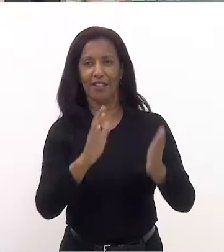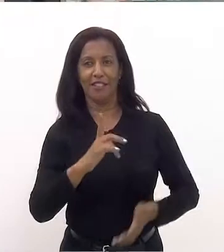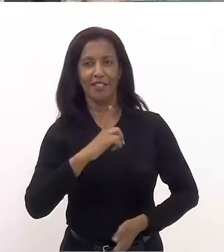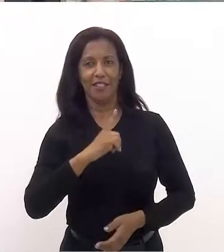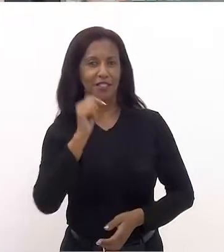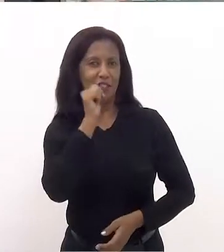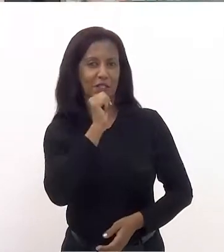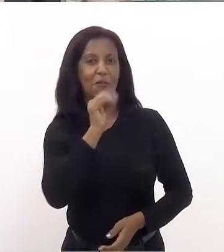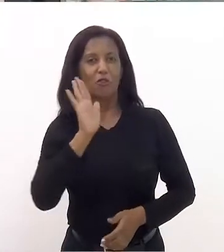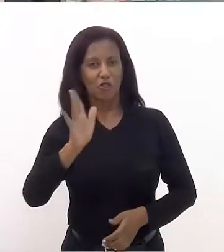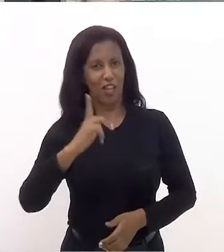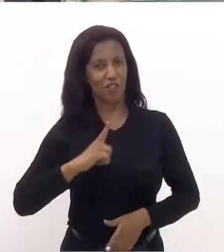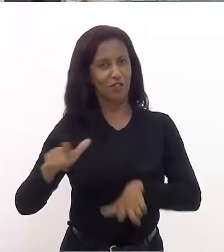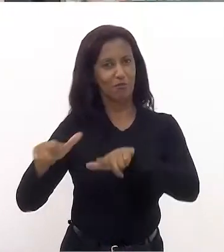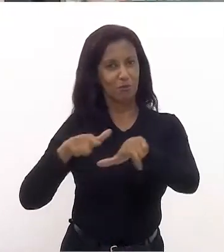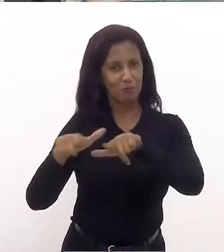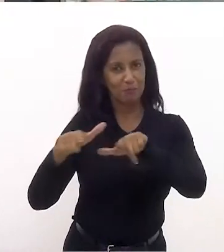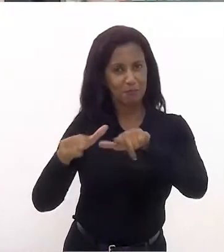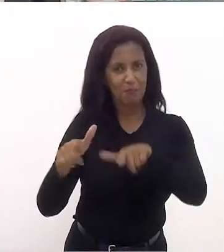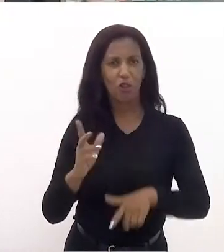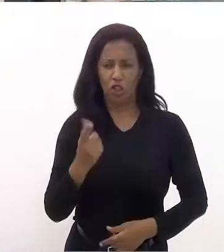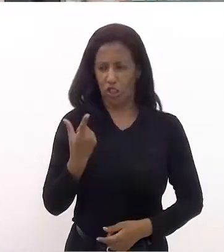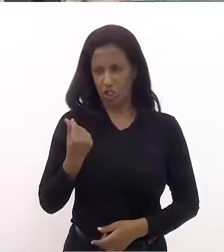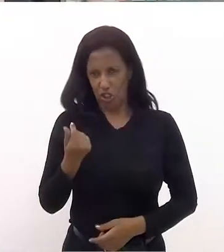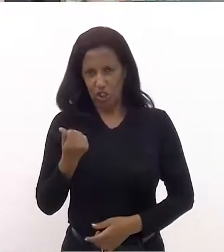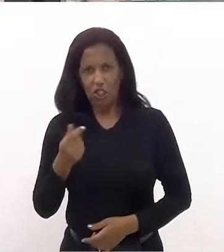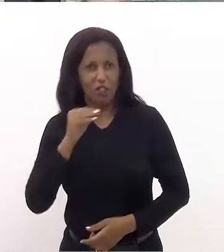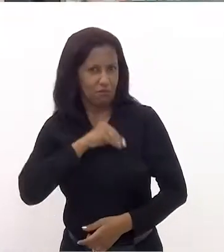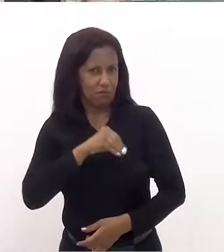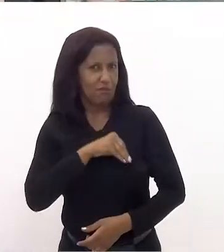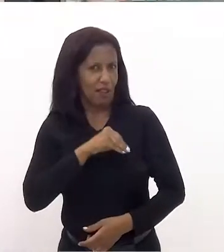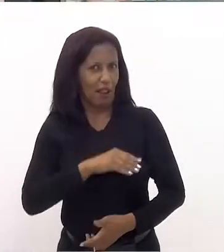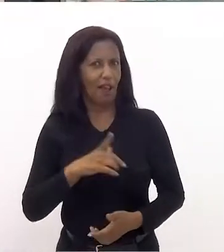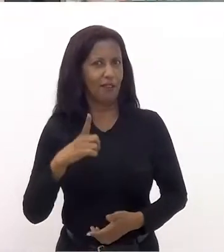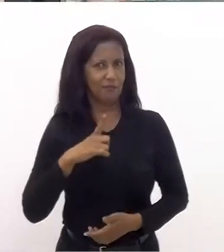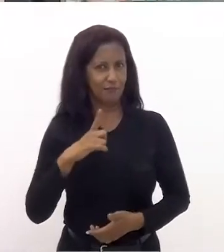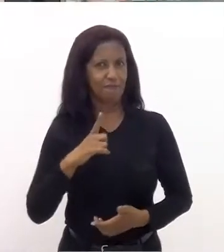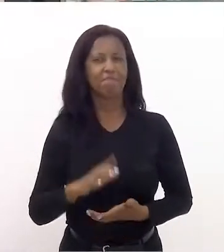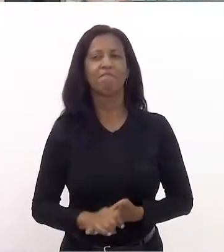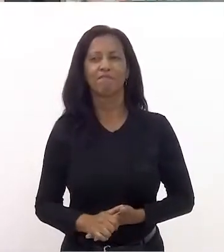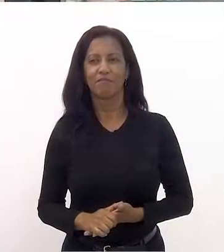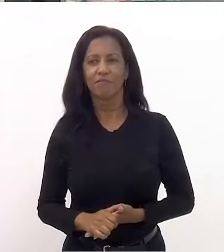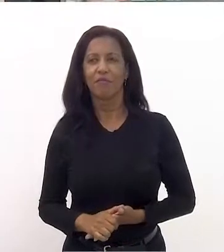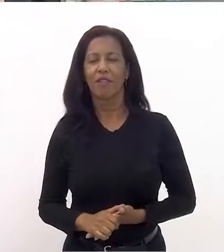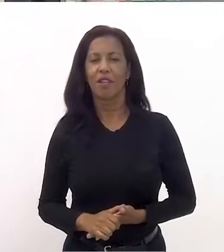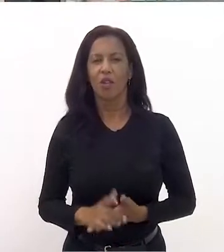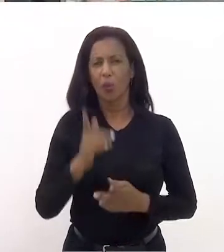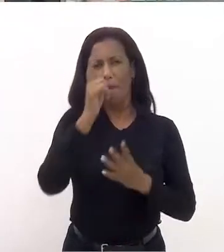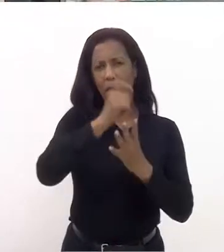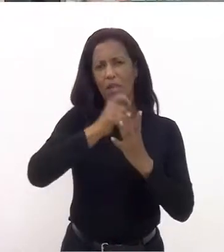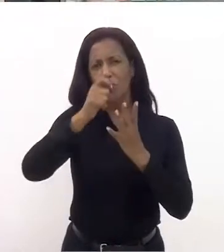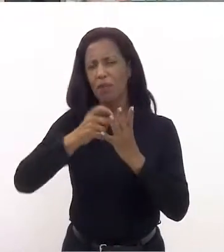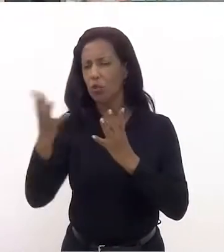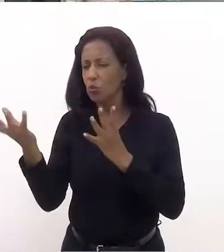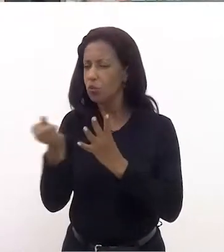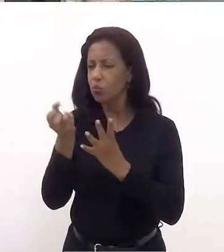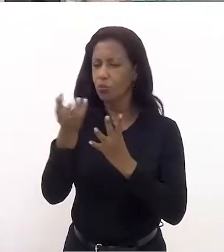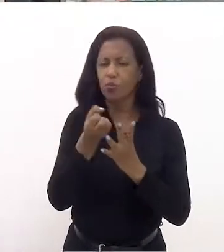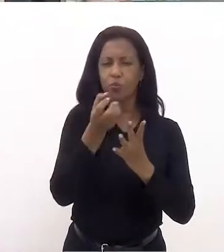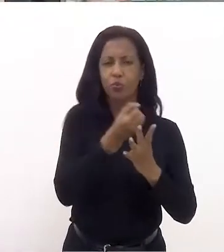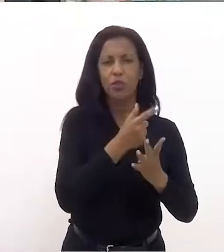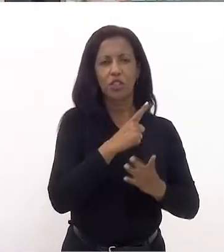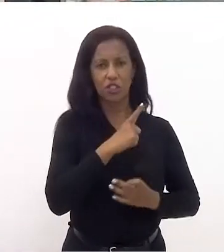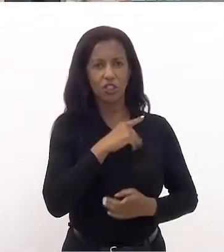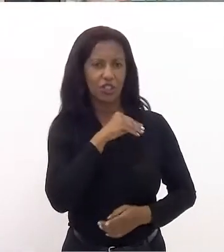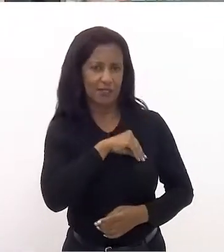mulheres. Eu já tinha meu emprego, tinha dinheiro, ganhava um dinheirinho do mês, no fim do mês. Eu